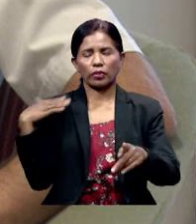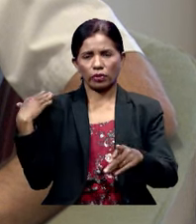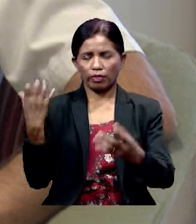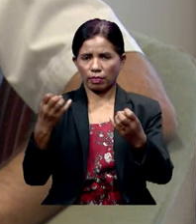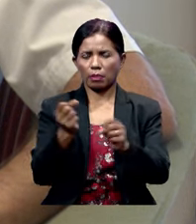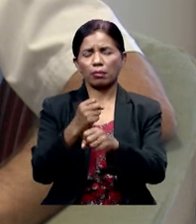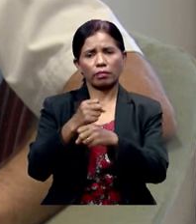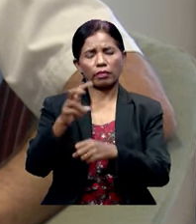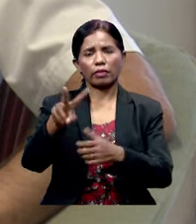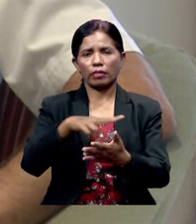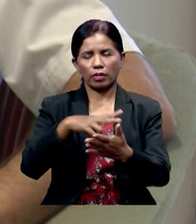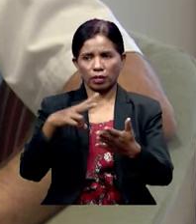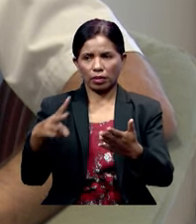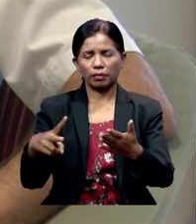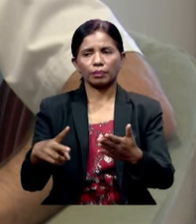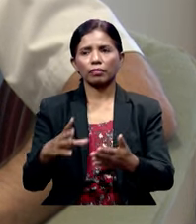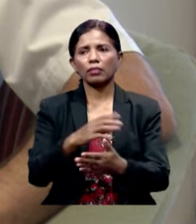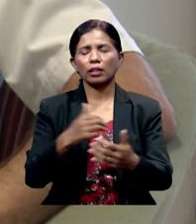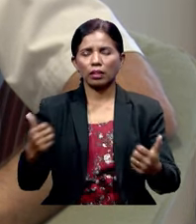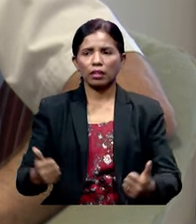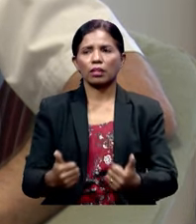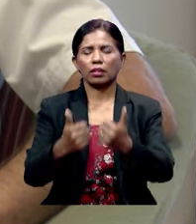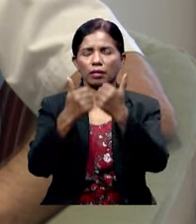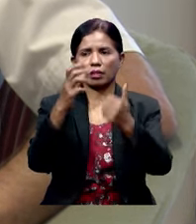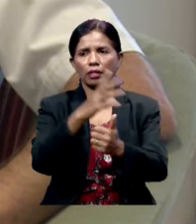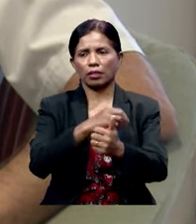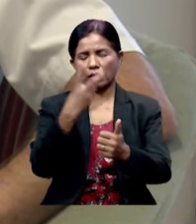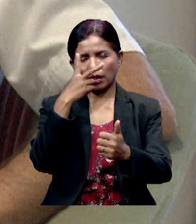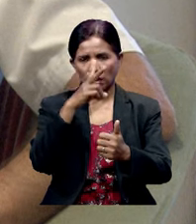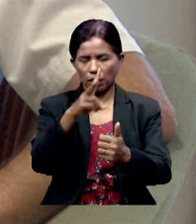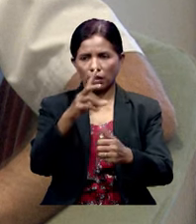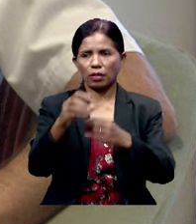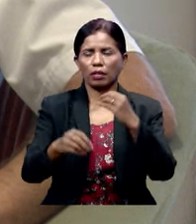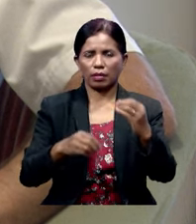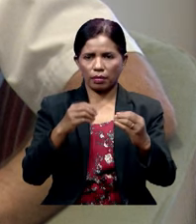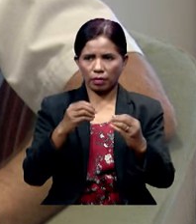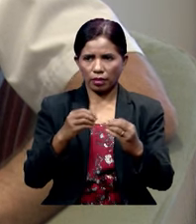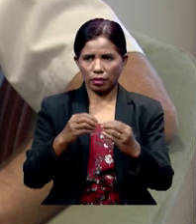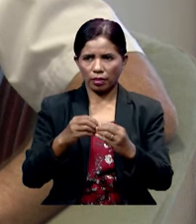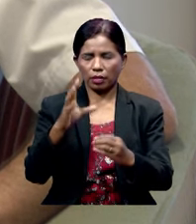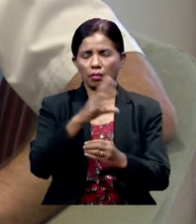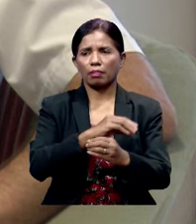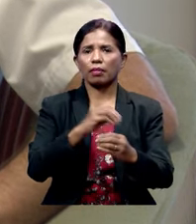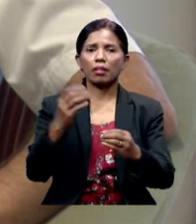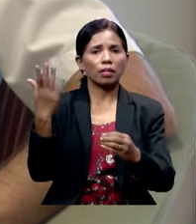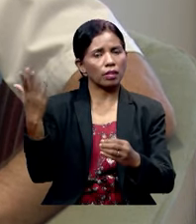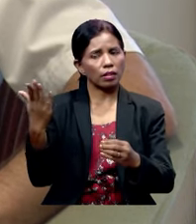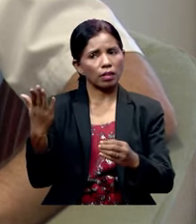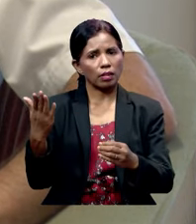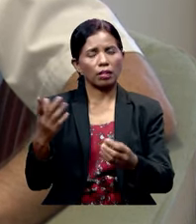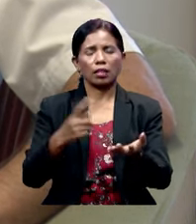prenção por causa de um desporte que em si é um desporte que ensina eh